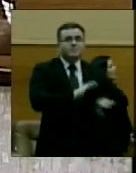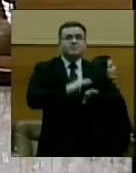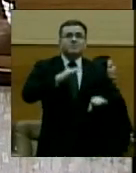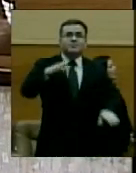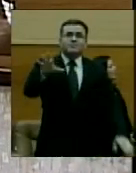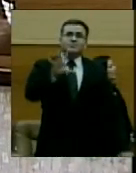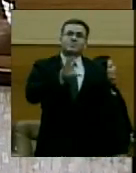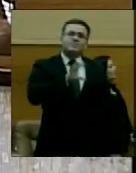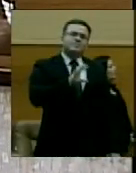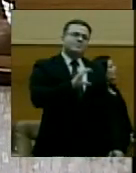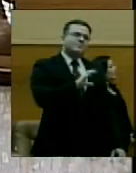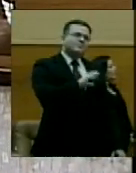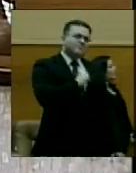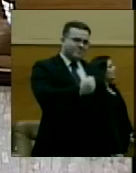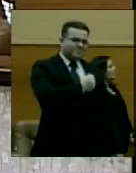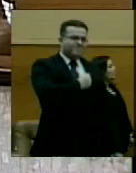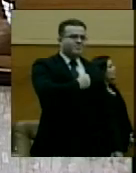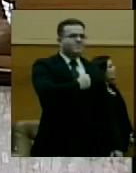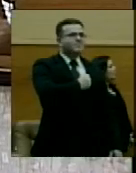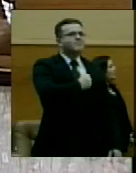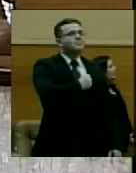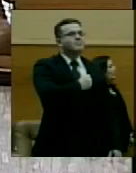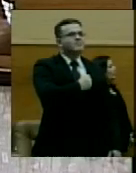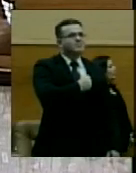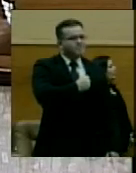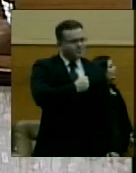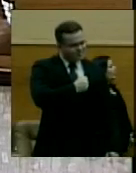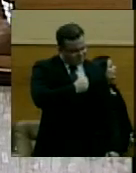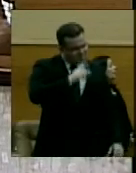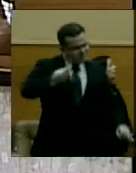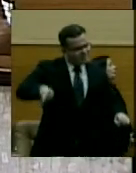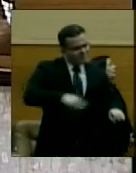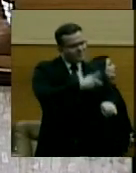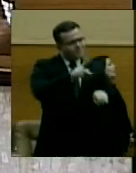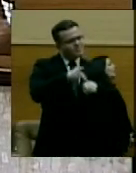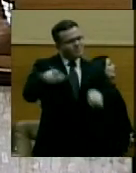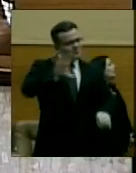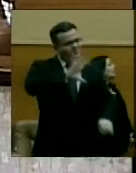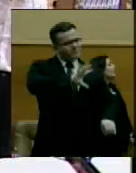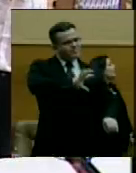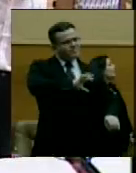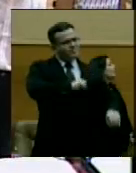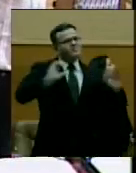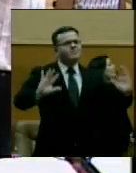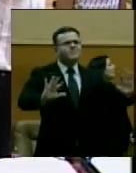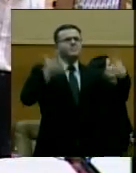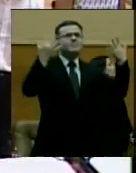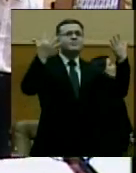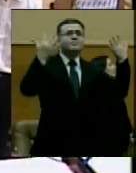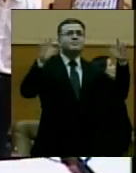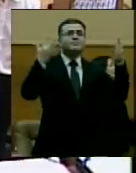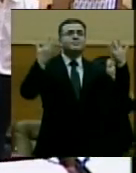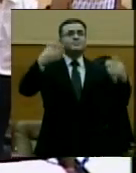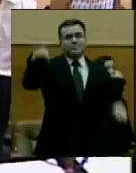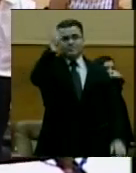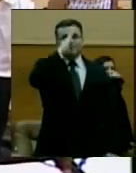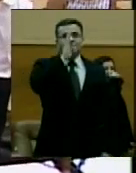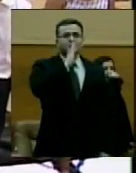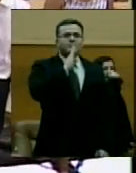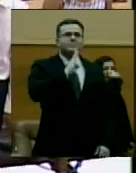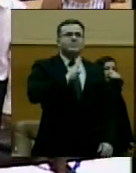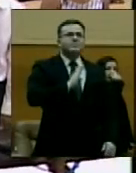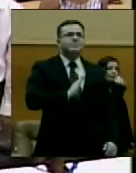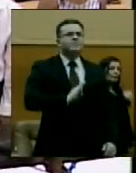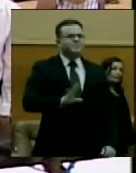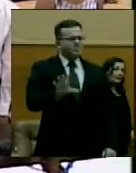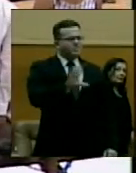vida nunca seria mais amores. Toma a terra, graça, por alguém salve, nascem